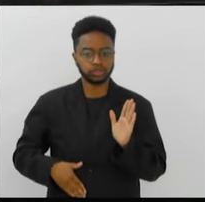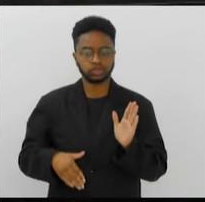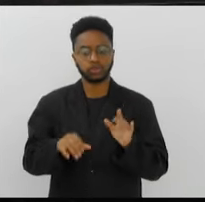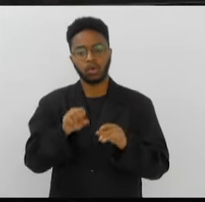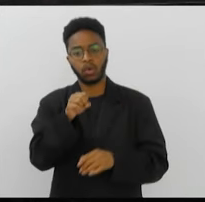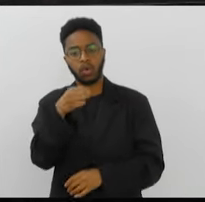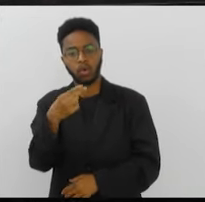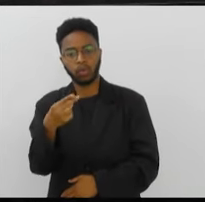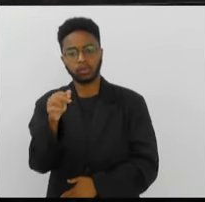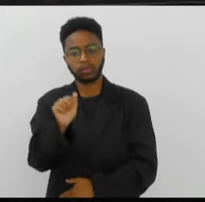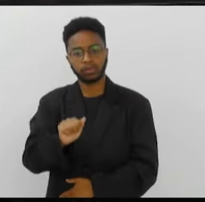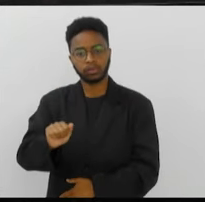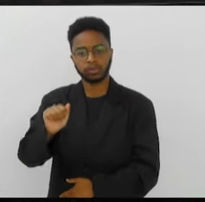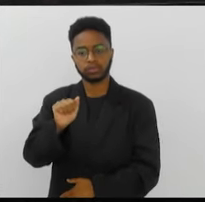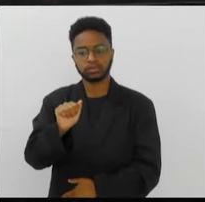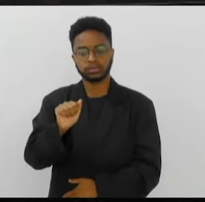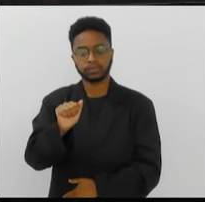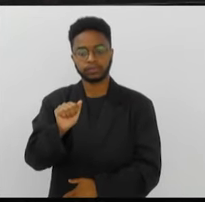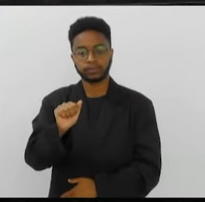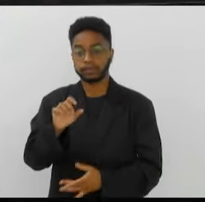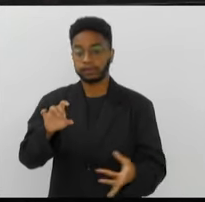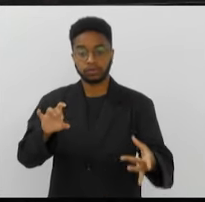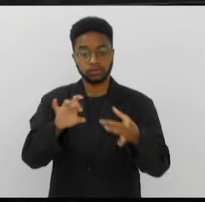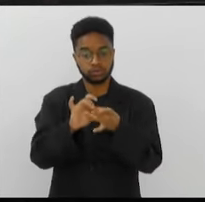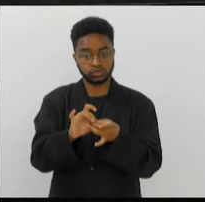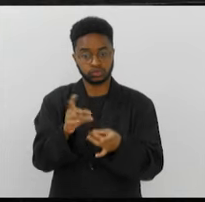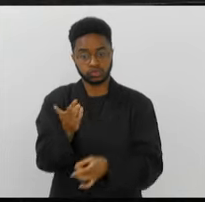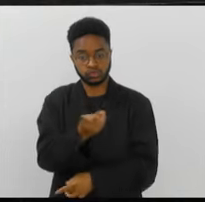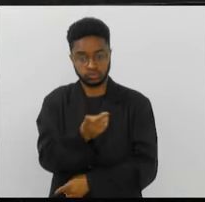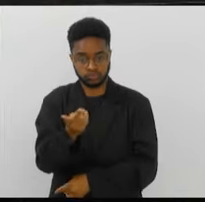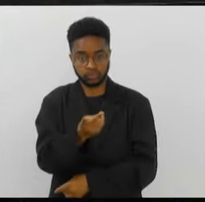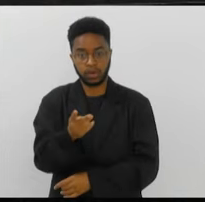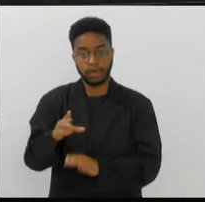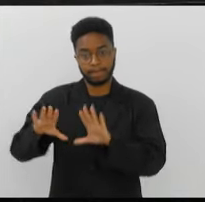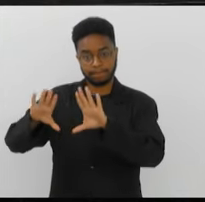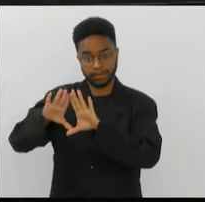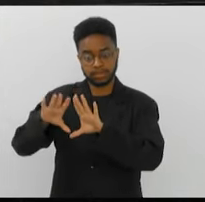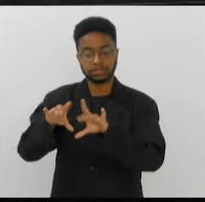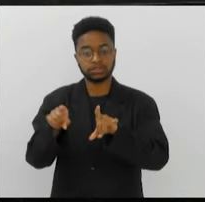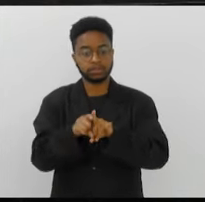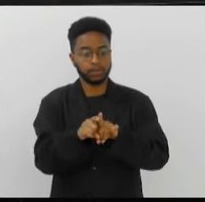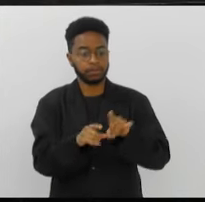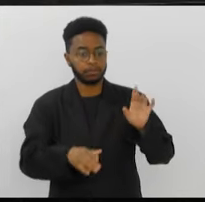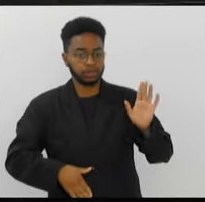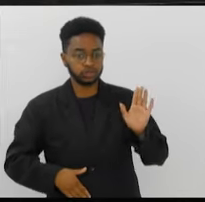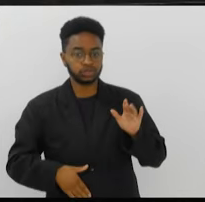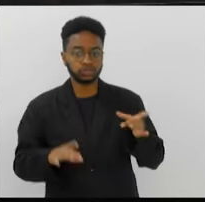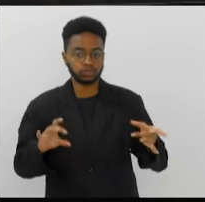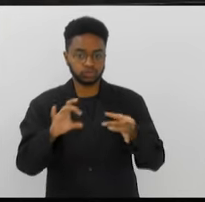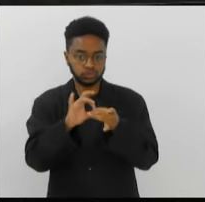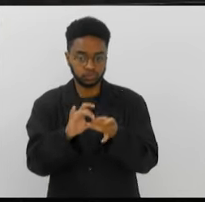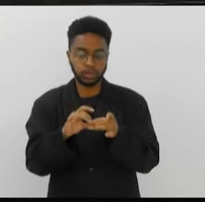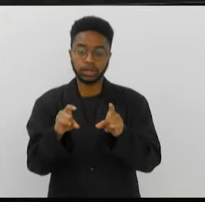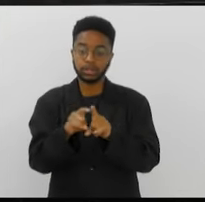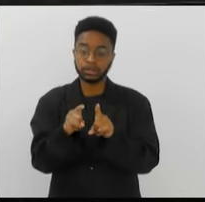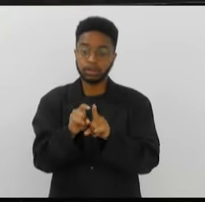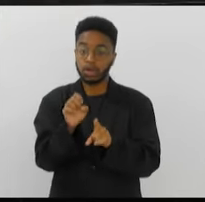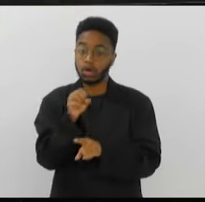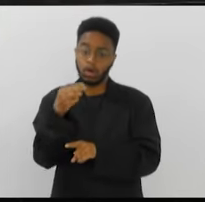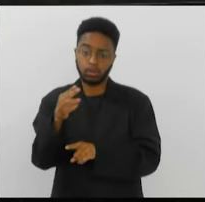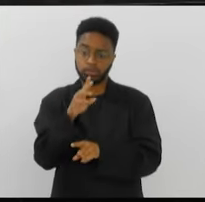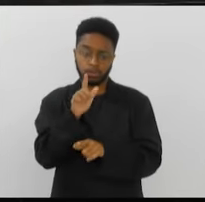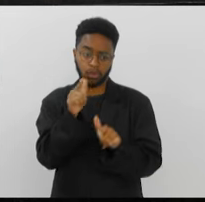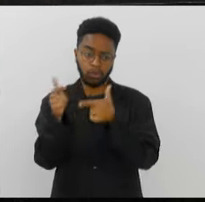pela associação de ambos, da narcomilícia, ou até mesmo por